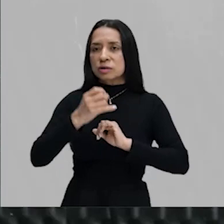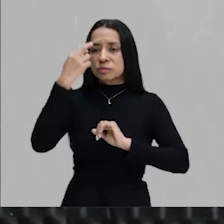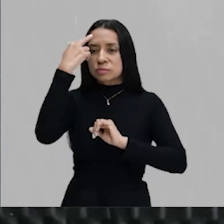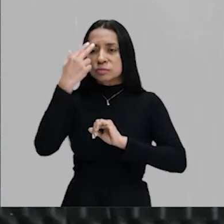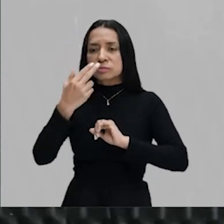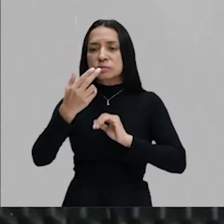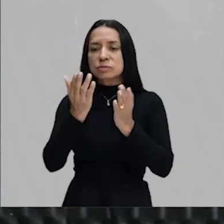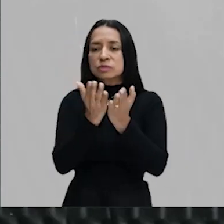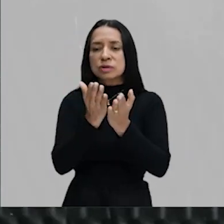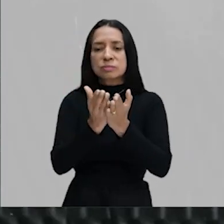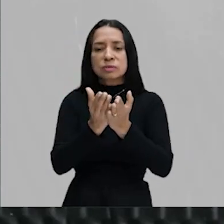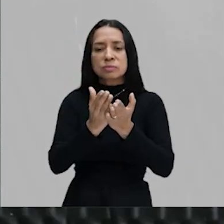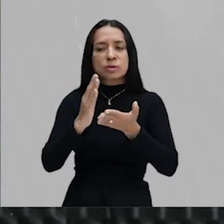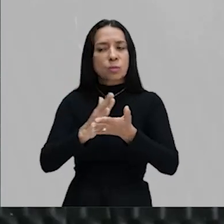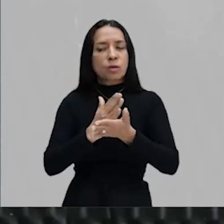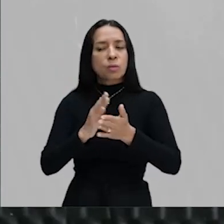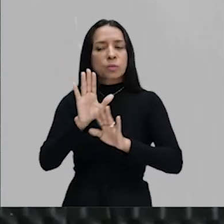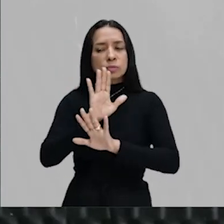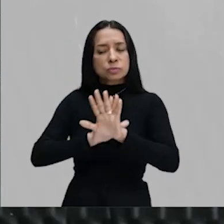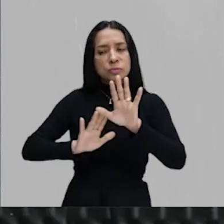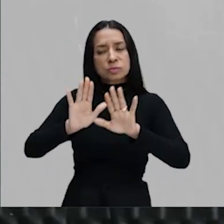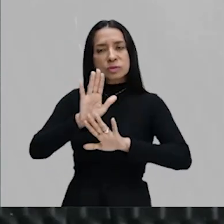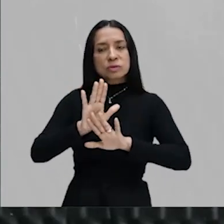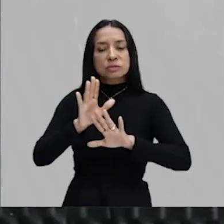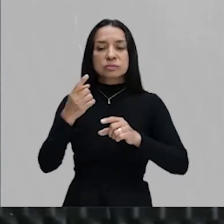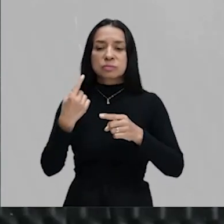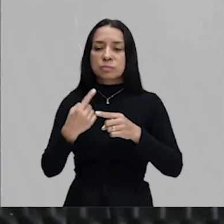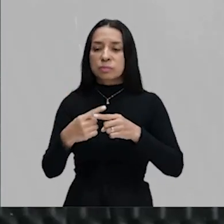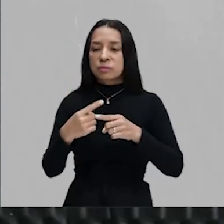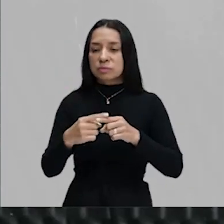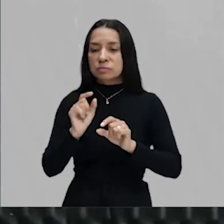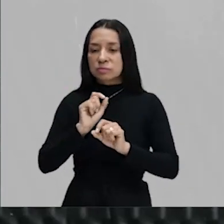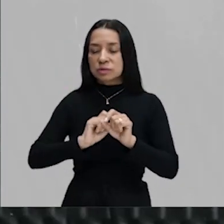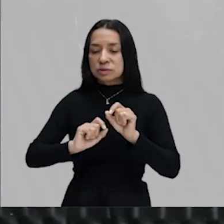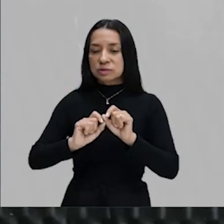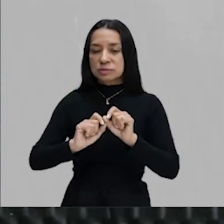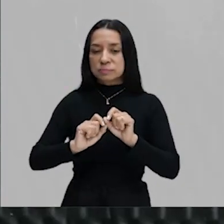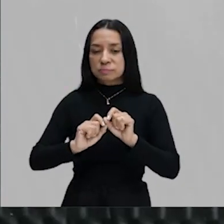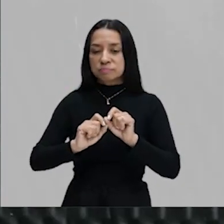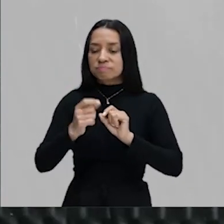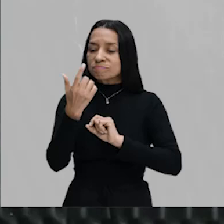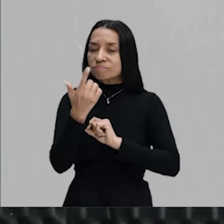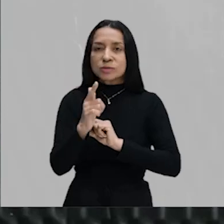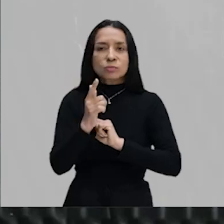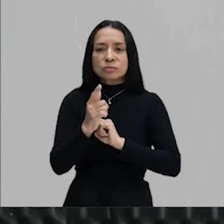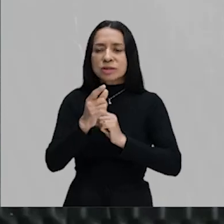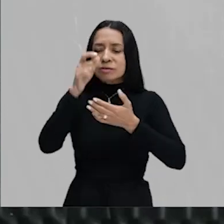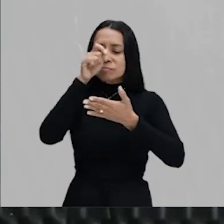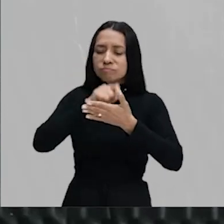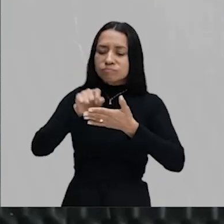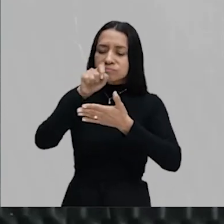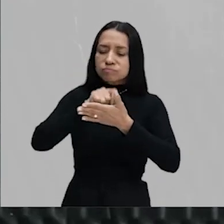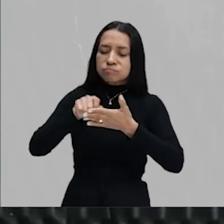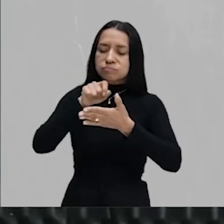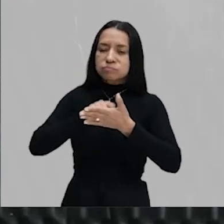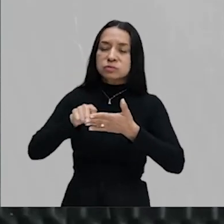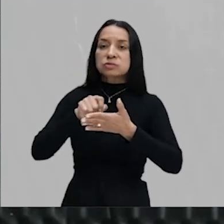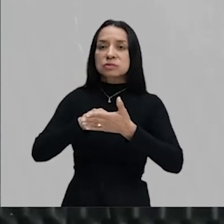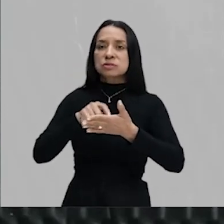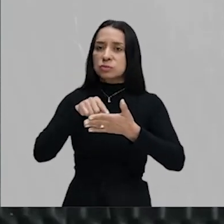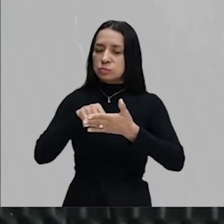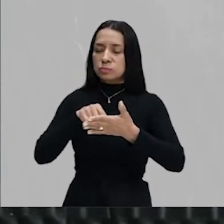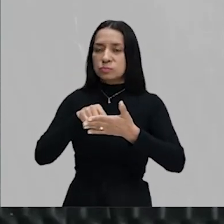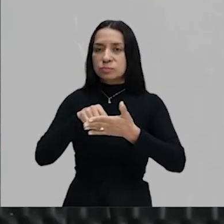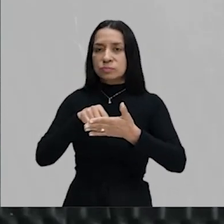ressalvas. Principalmente por conta de você não ter um registro escrito dessa